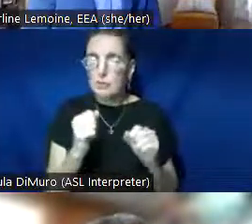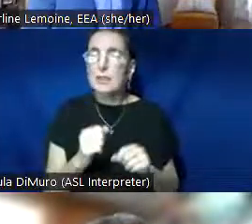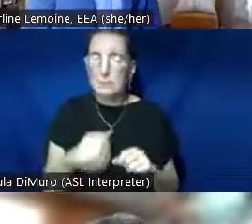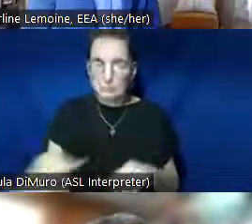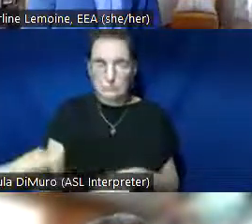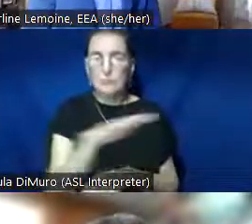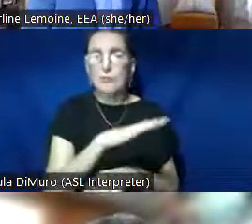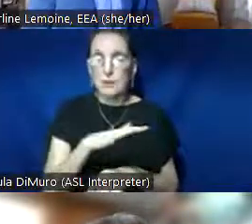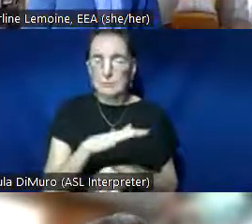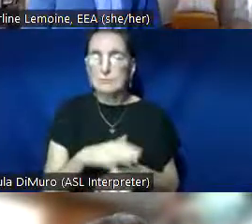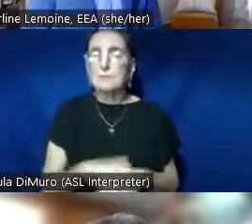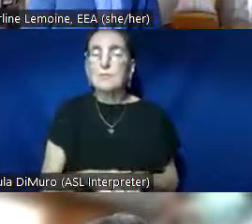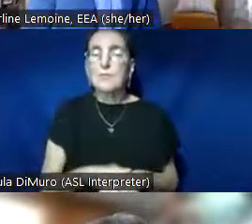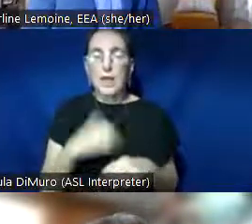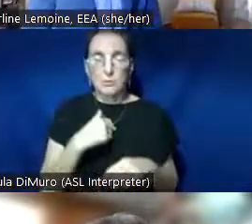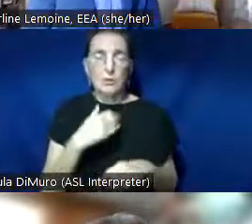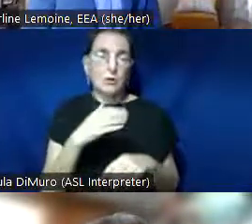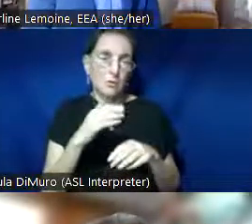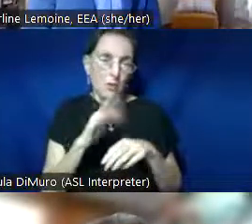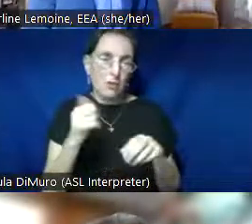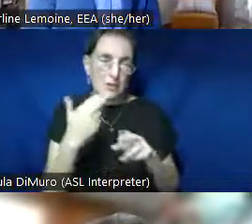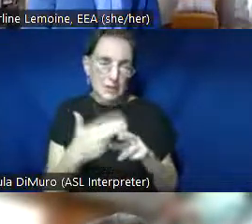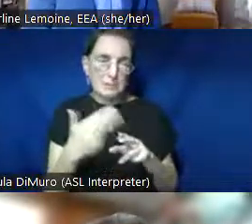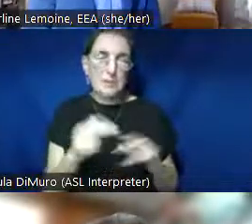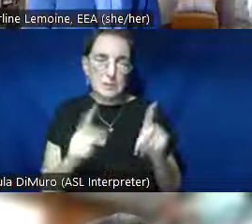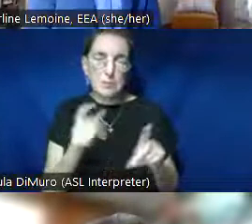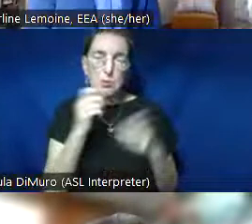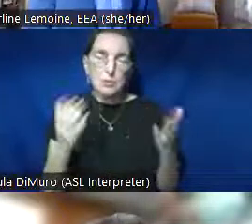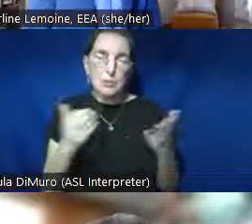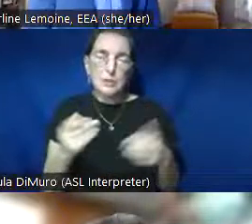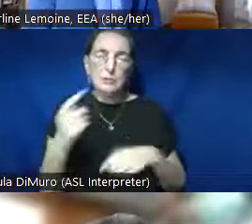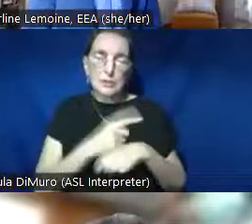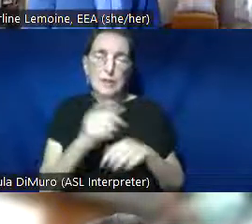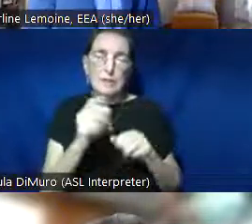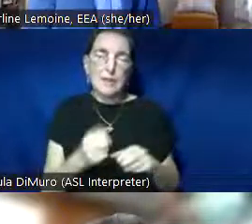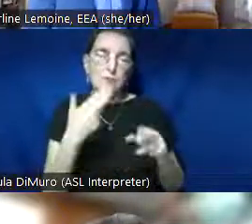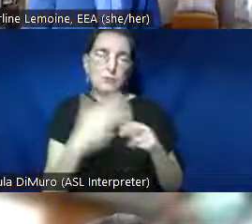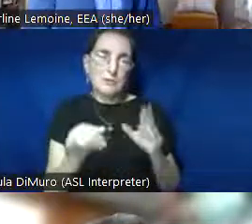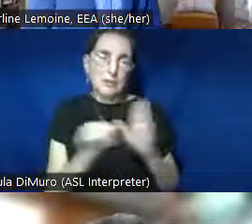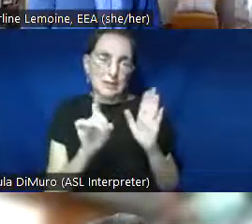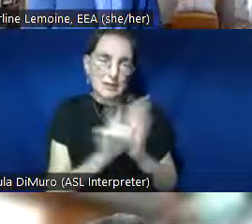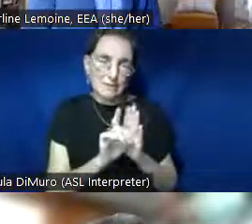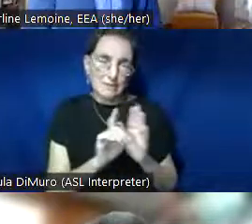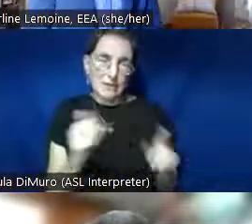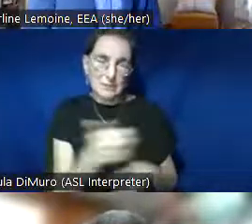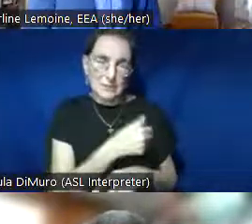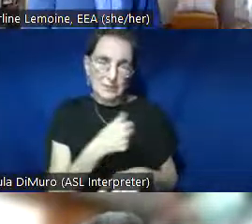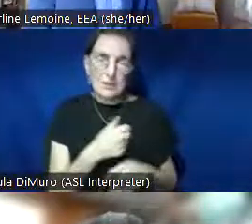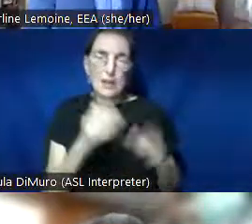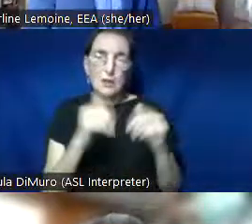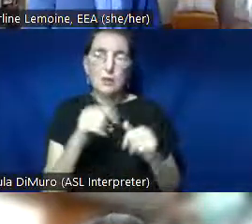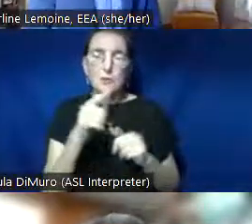junta. Também Choma, que é a pessoa que pode